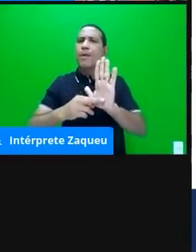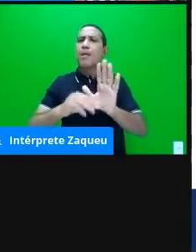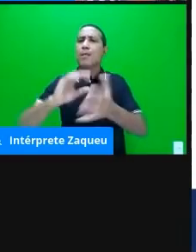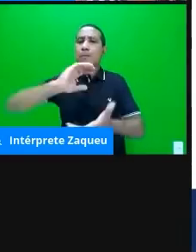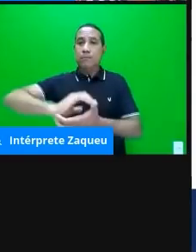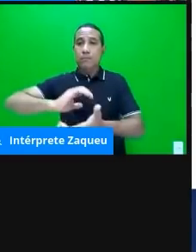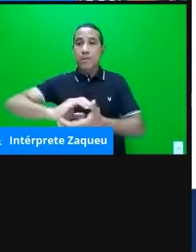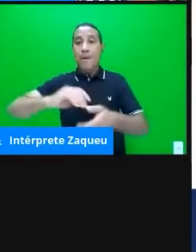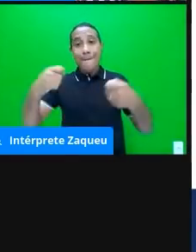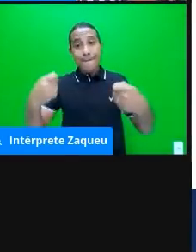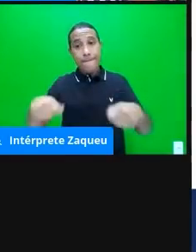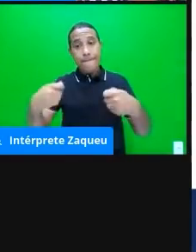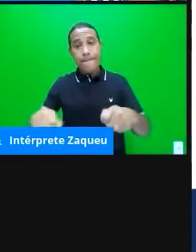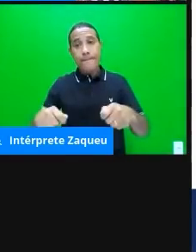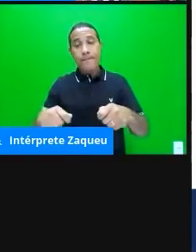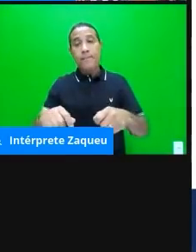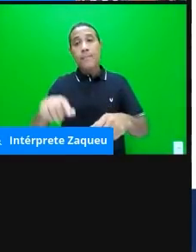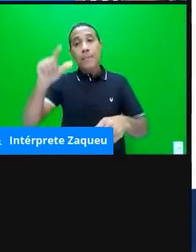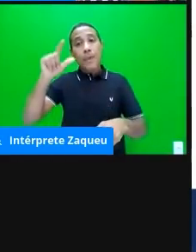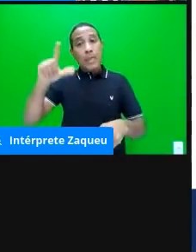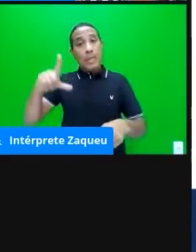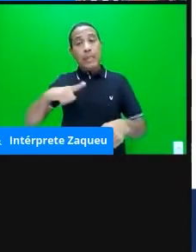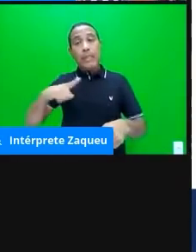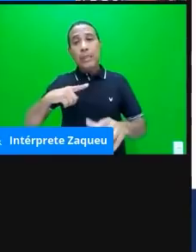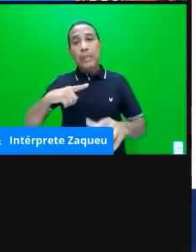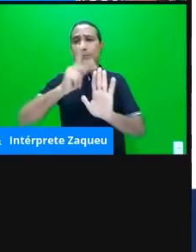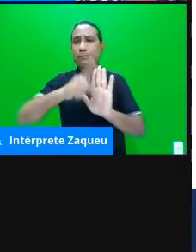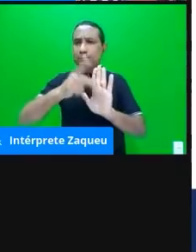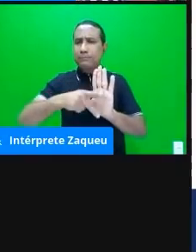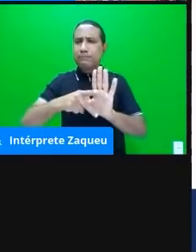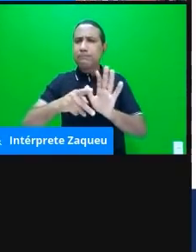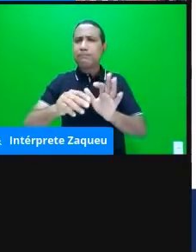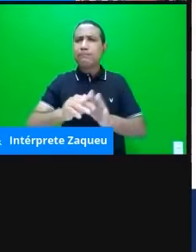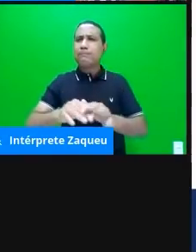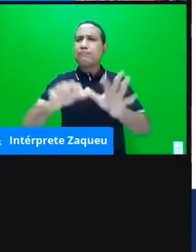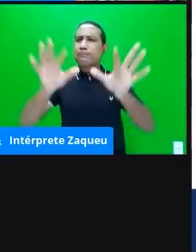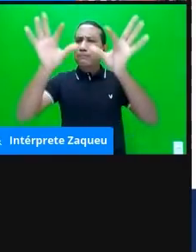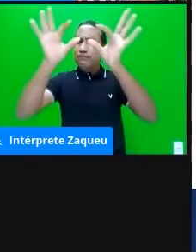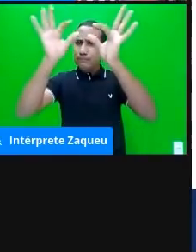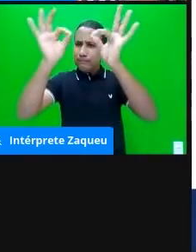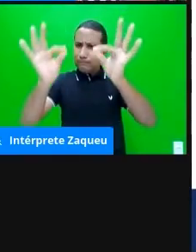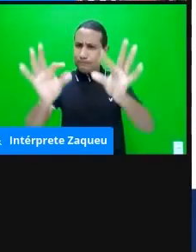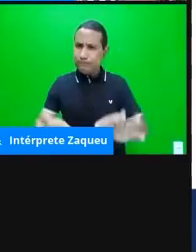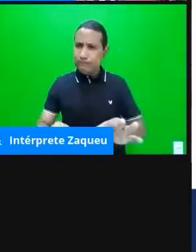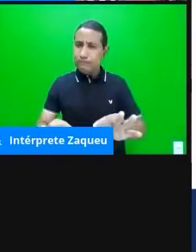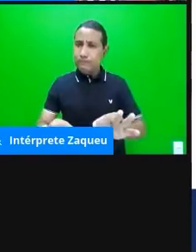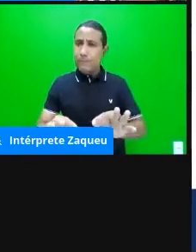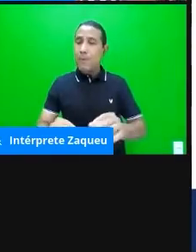uma sequência didática e uma sistematização, pois teremos desafios